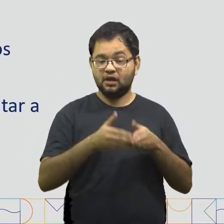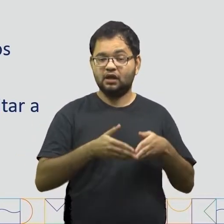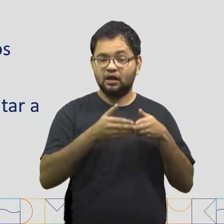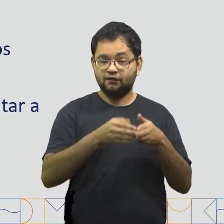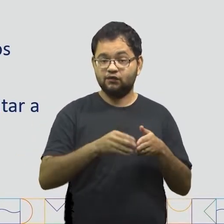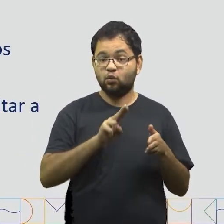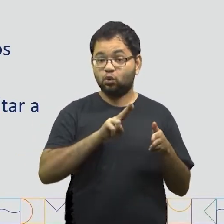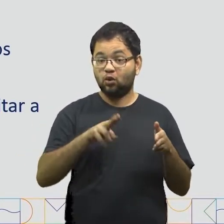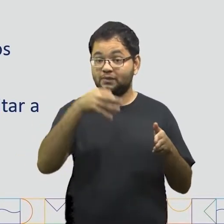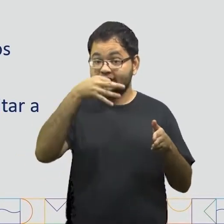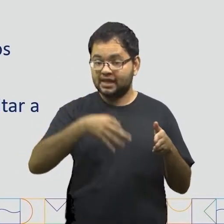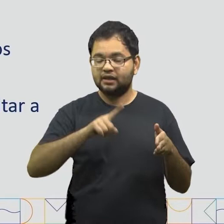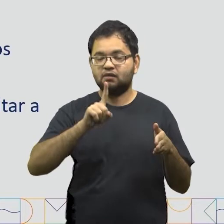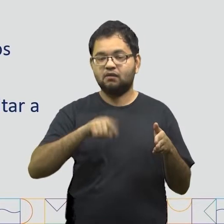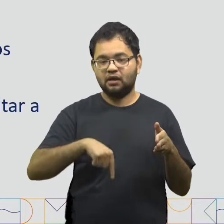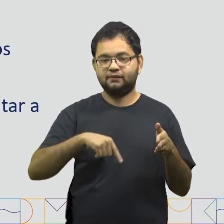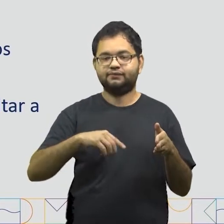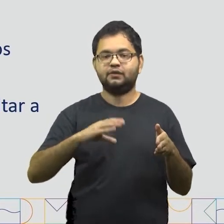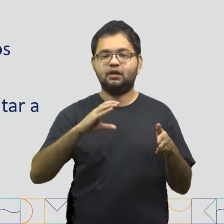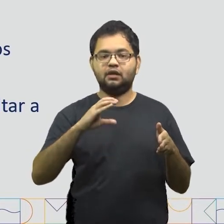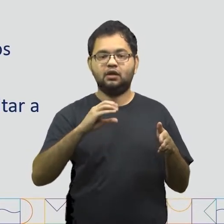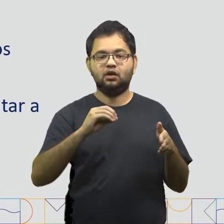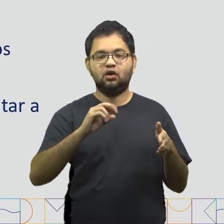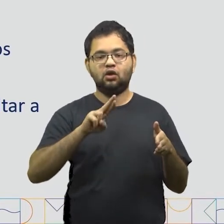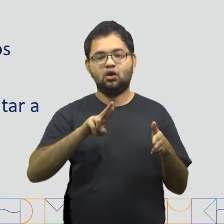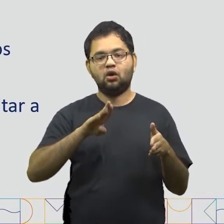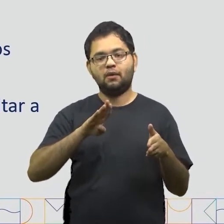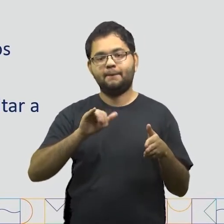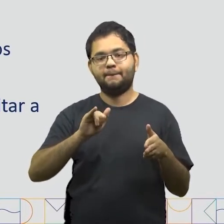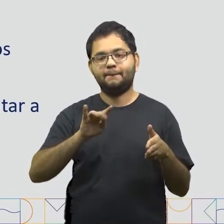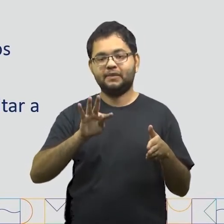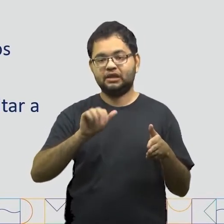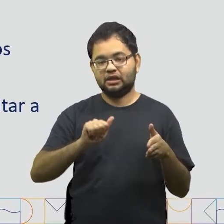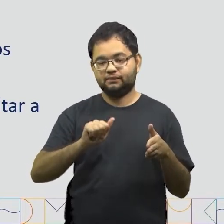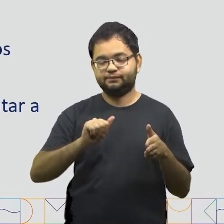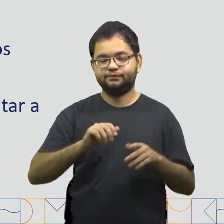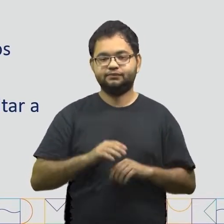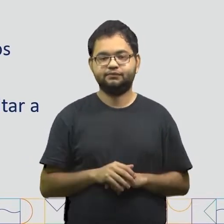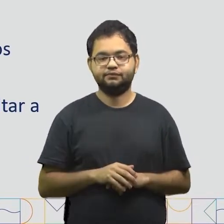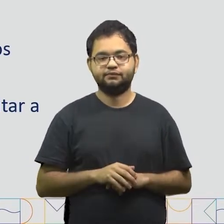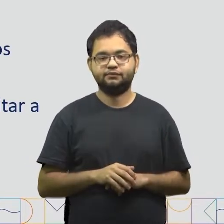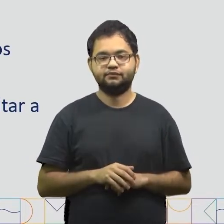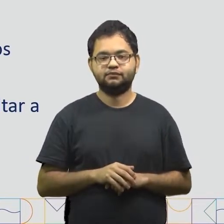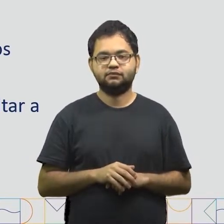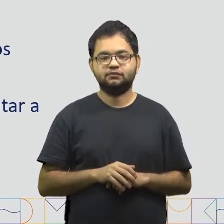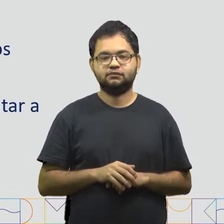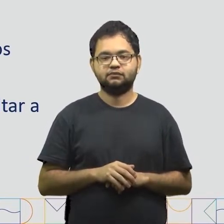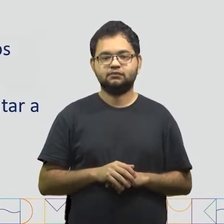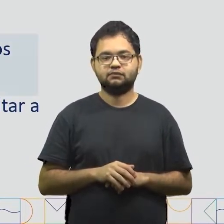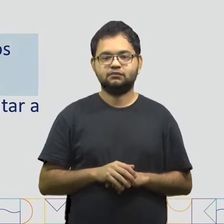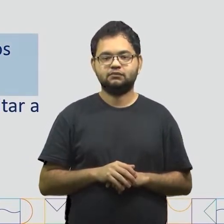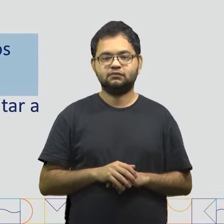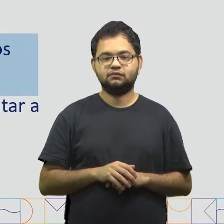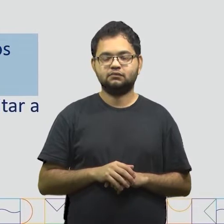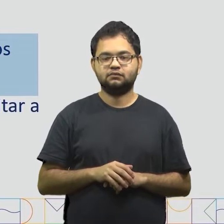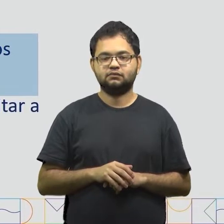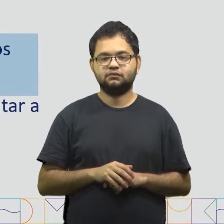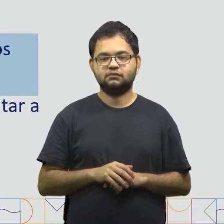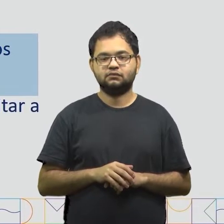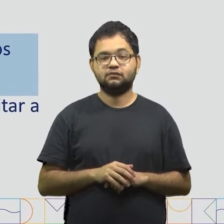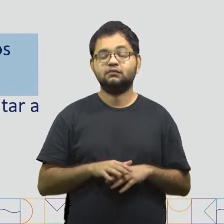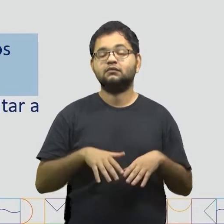o nome dos navios que eles utilizavam eram cobertas Oi e a próxima afirmação